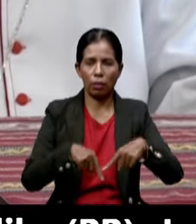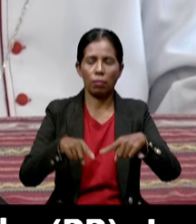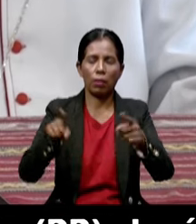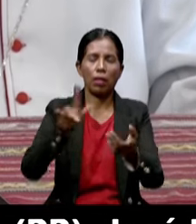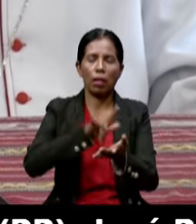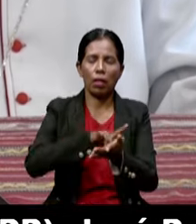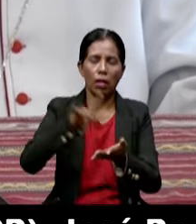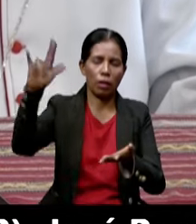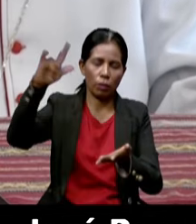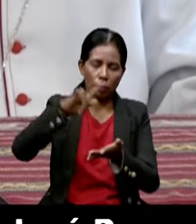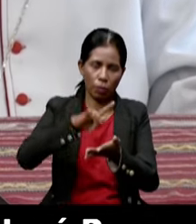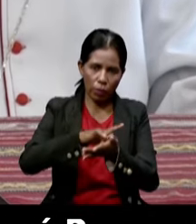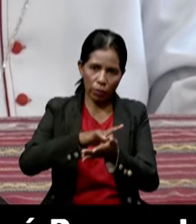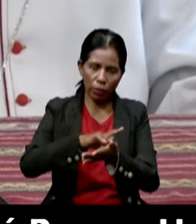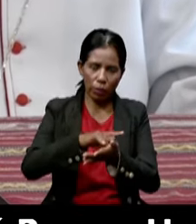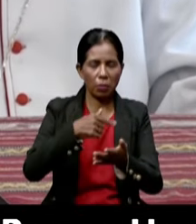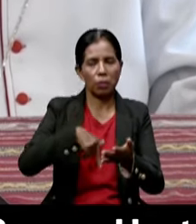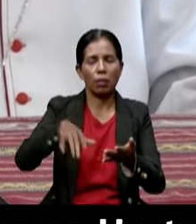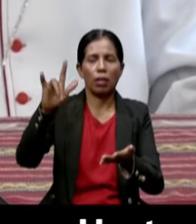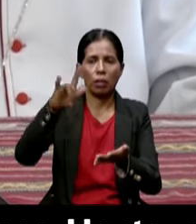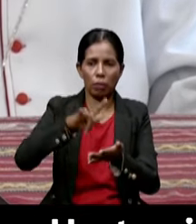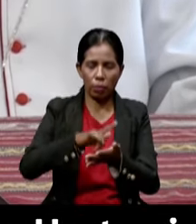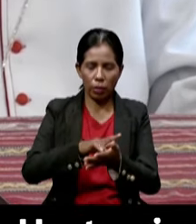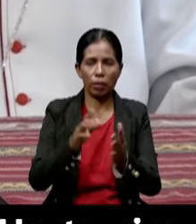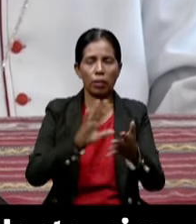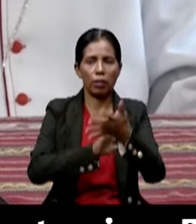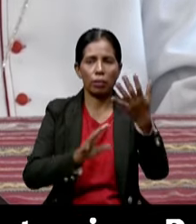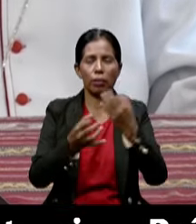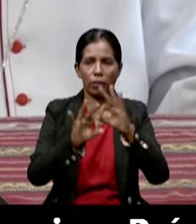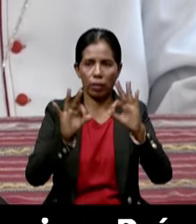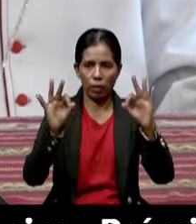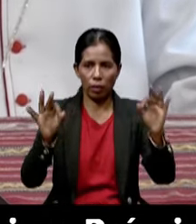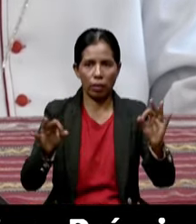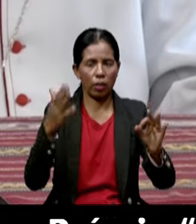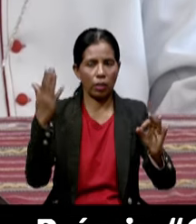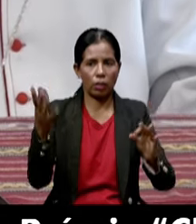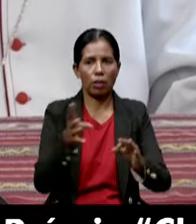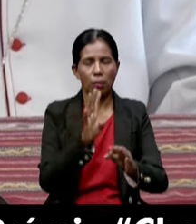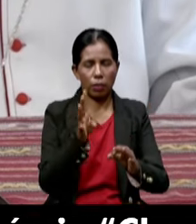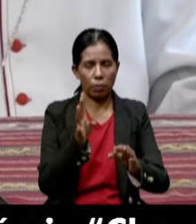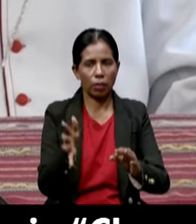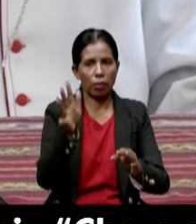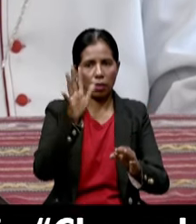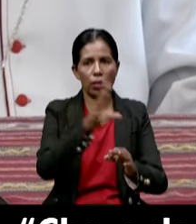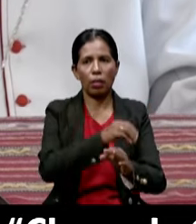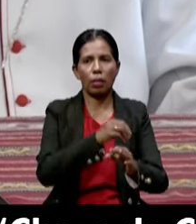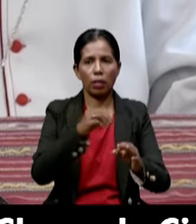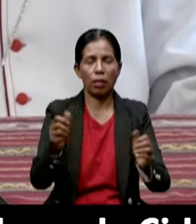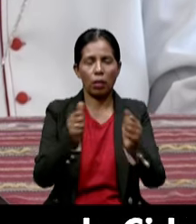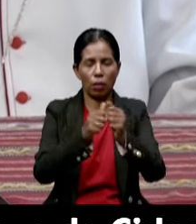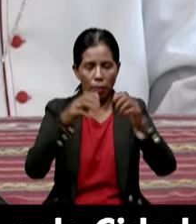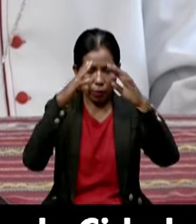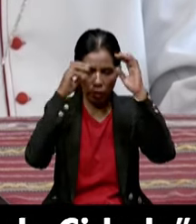aeroporto Nicolau Lobato, onde tem uma cerimônia de despedida, 10h45, também com o Presidente da